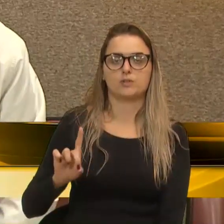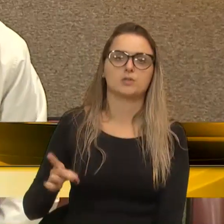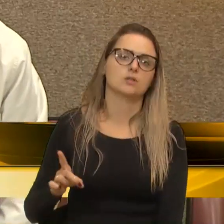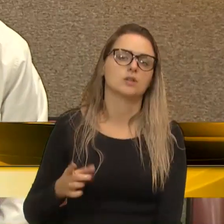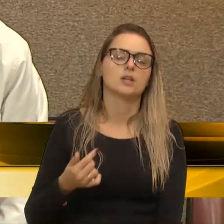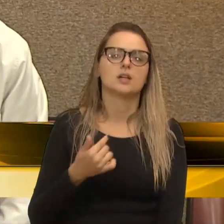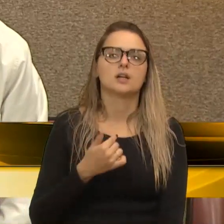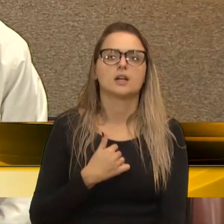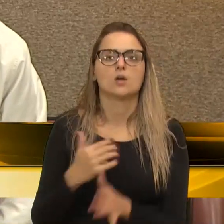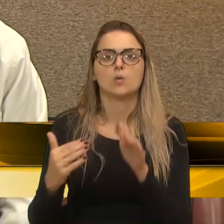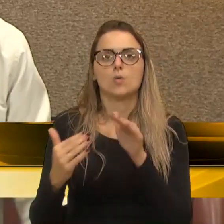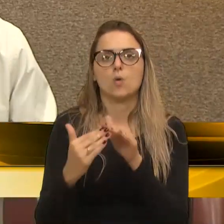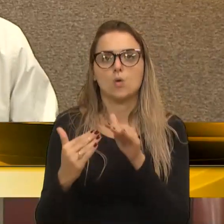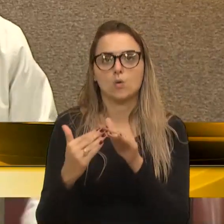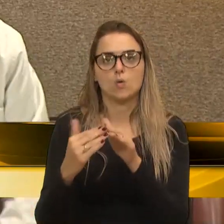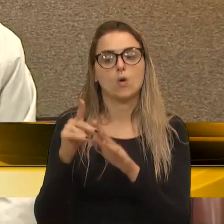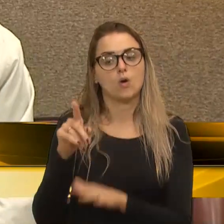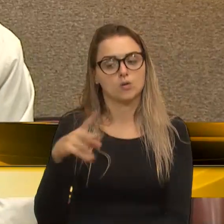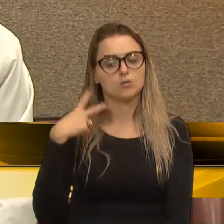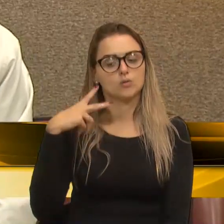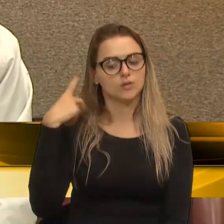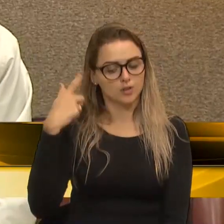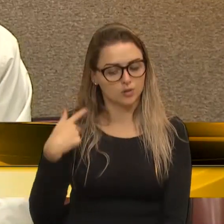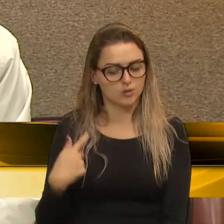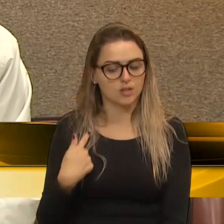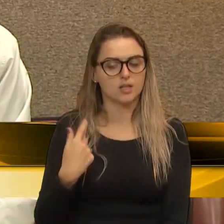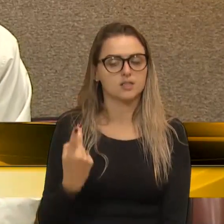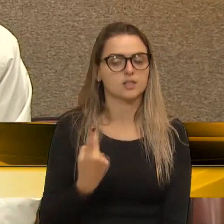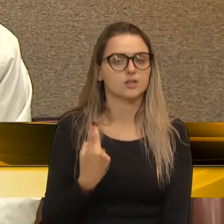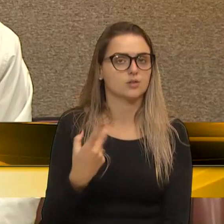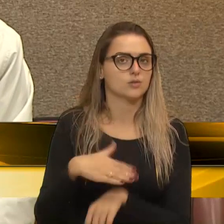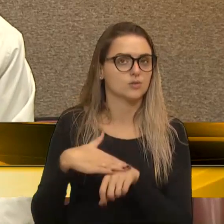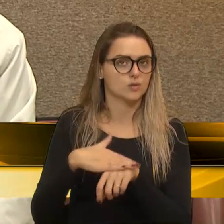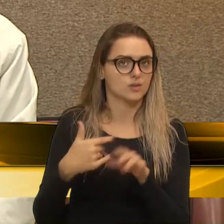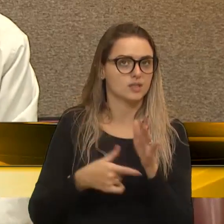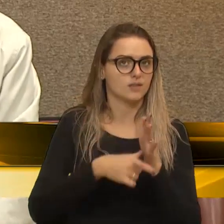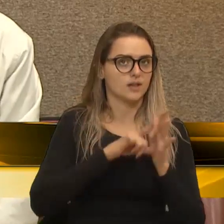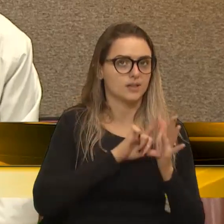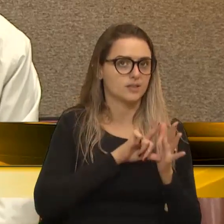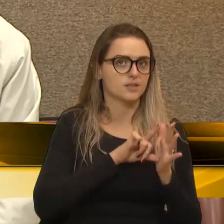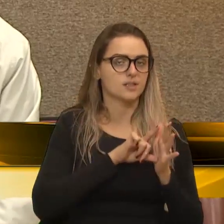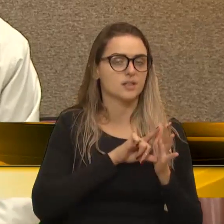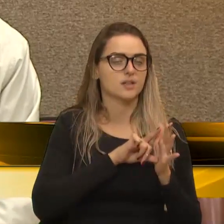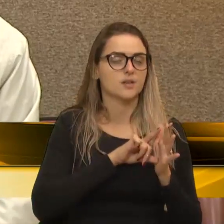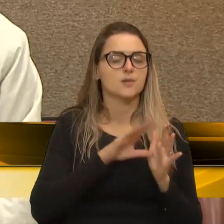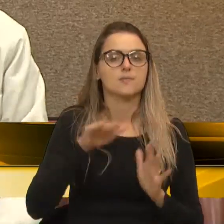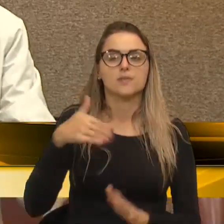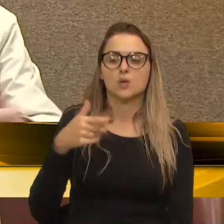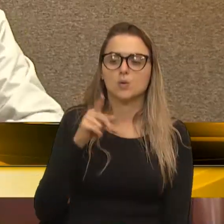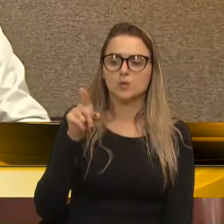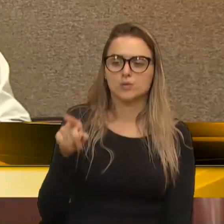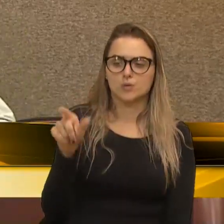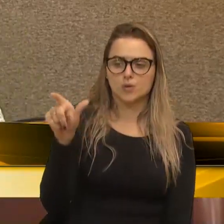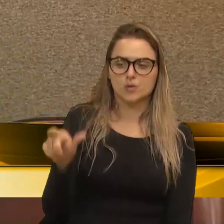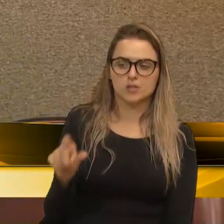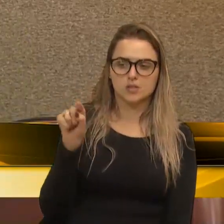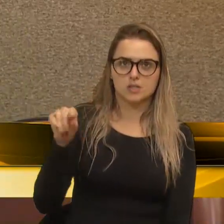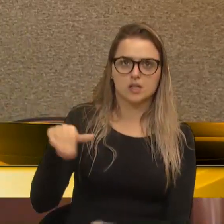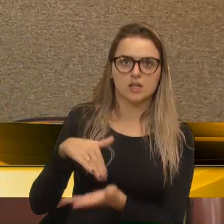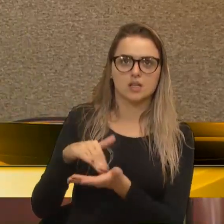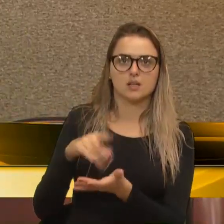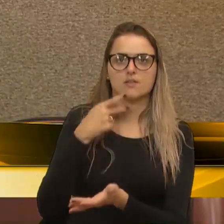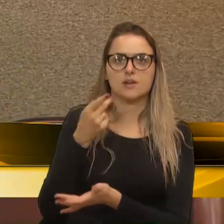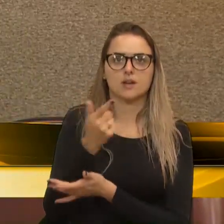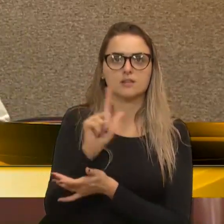das palavras aqui da vereadora Gladys, na qual nós conversávamos anteriormente, que quando Vossa Excelência coloca a questão da